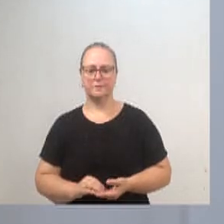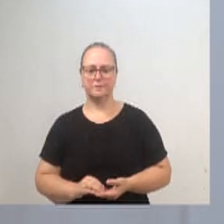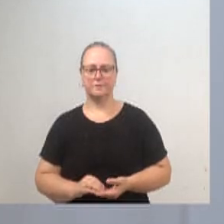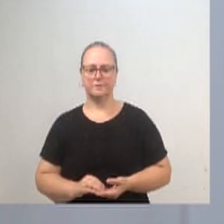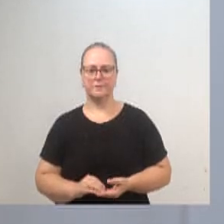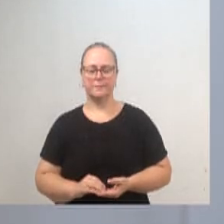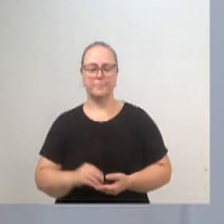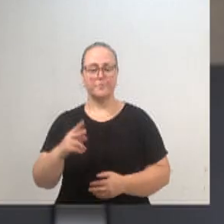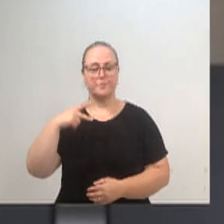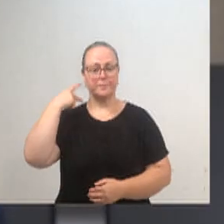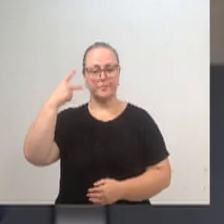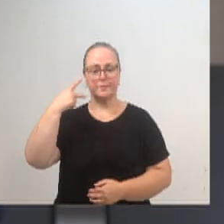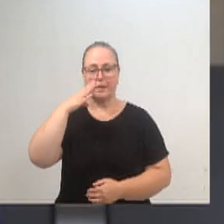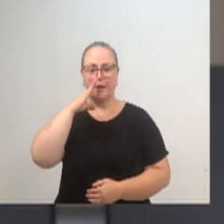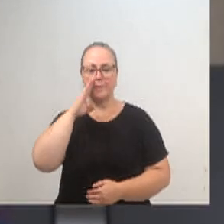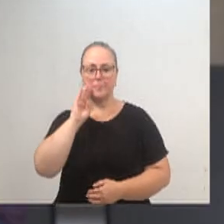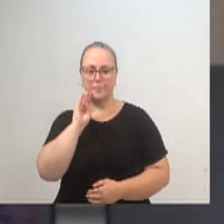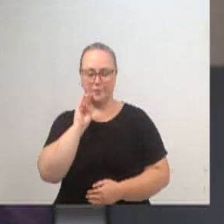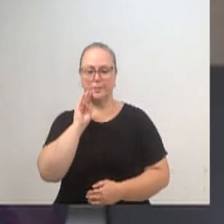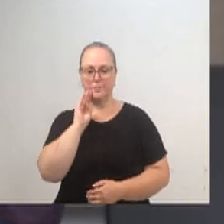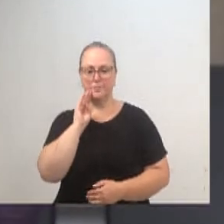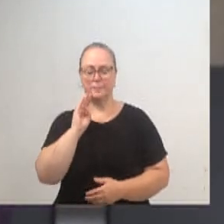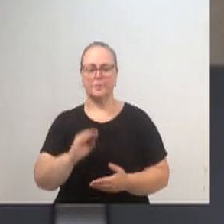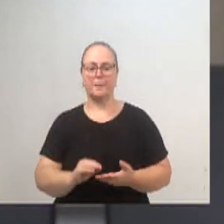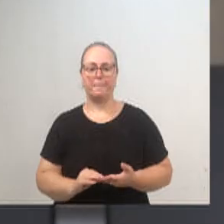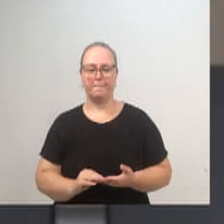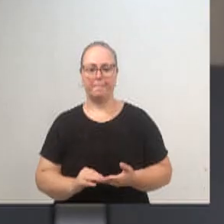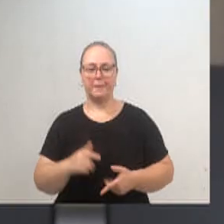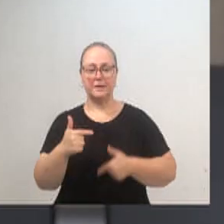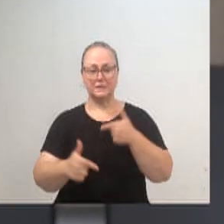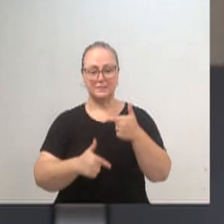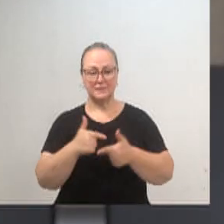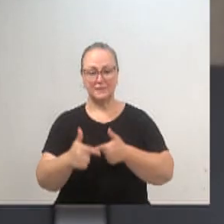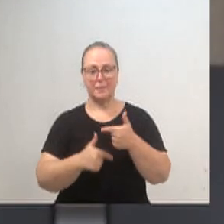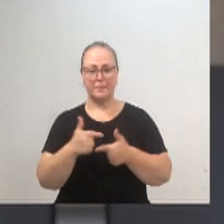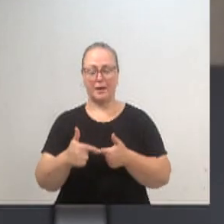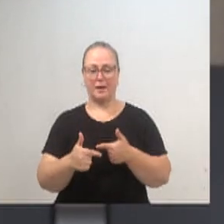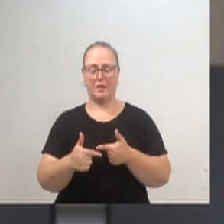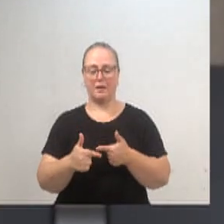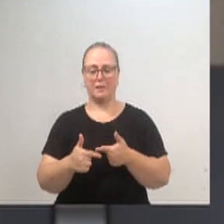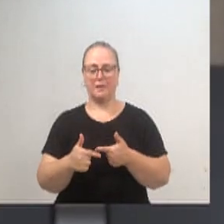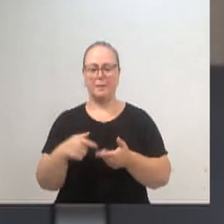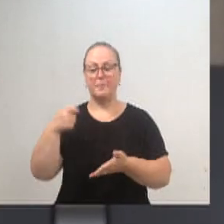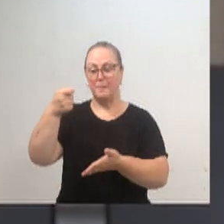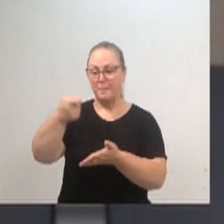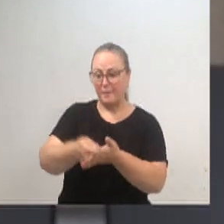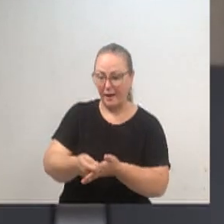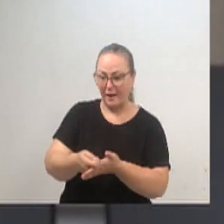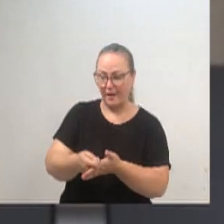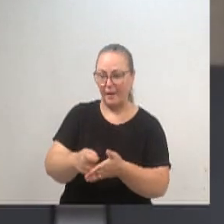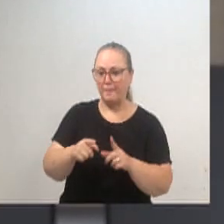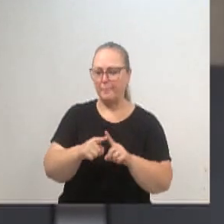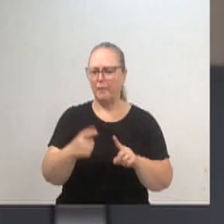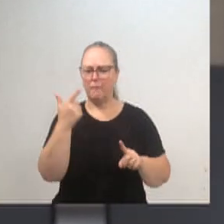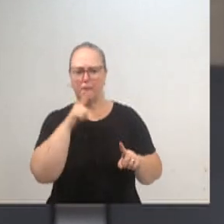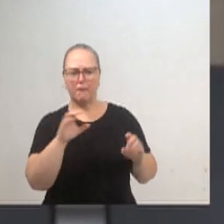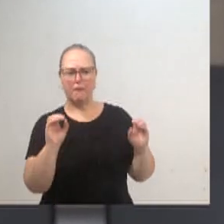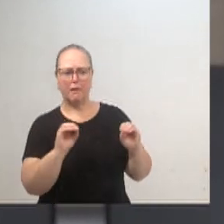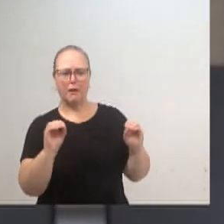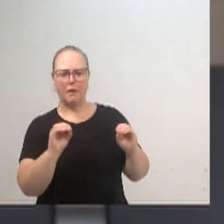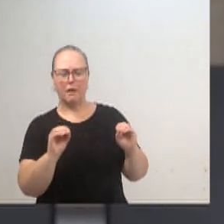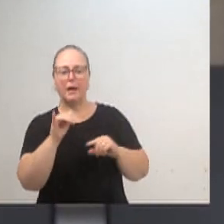Vereador Bruno, pagar pelo serviço de coleta e tratamento de esgoto e não receber, só tem um nome, prática abusiva. Não deveria ser